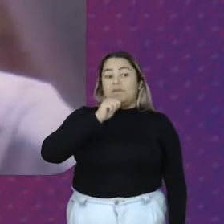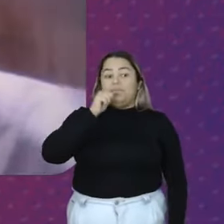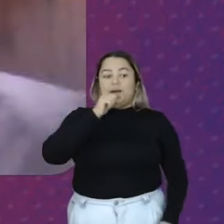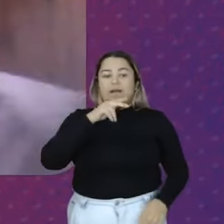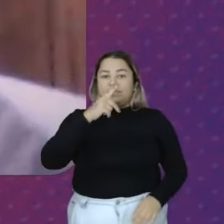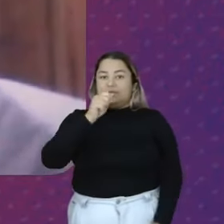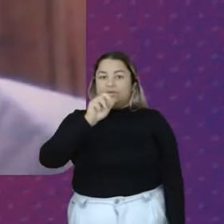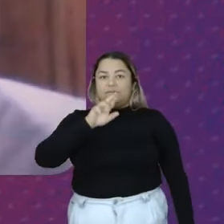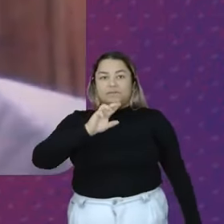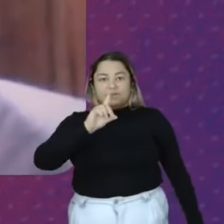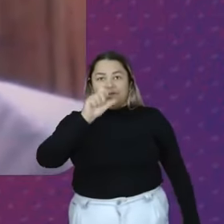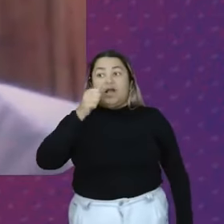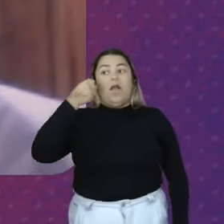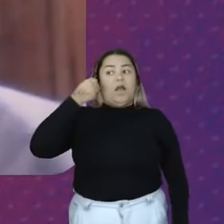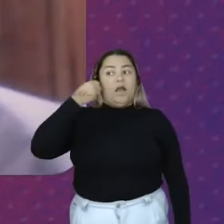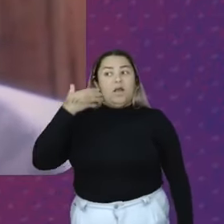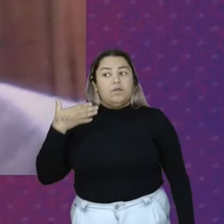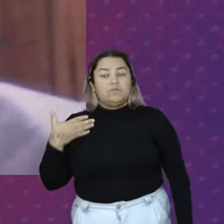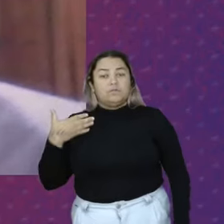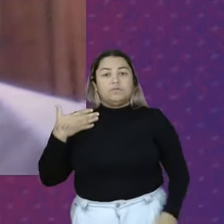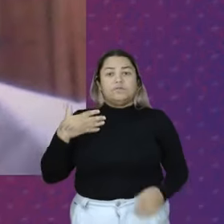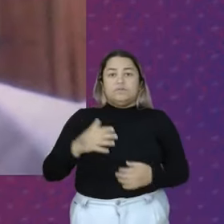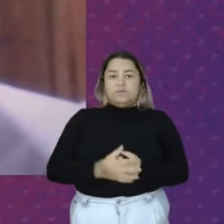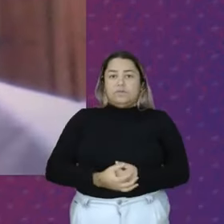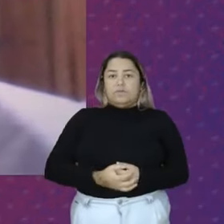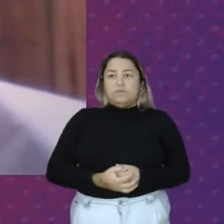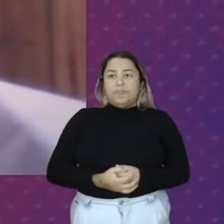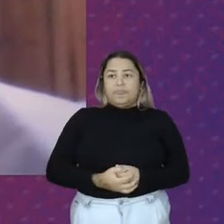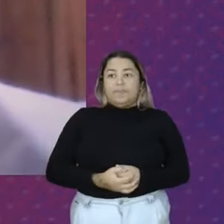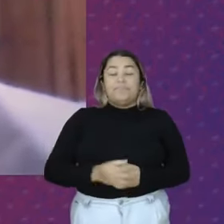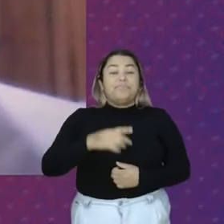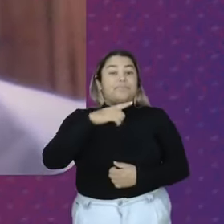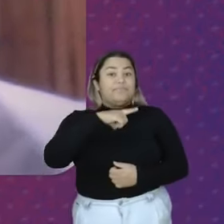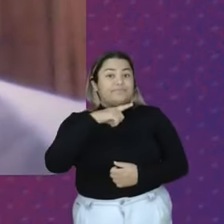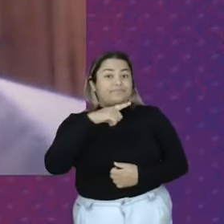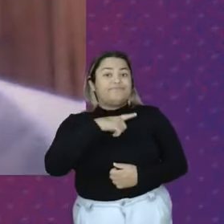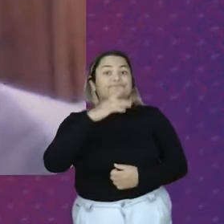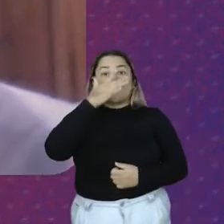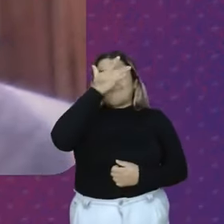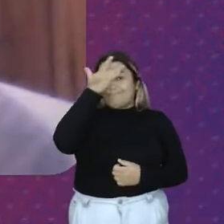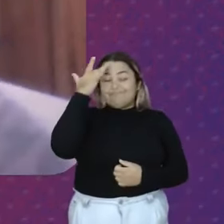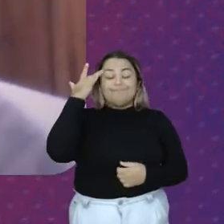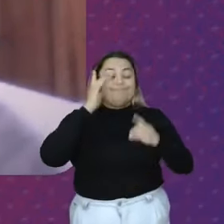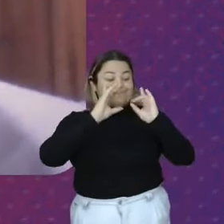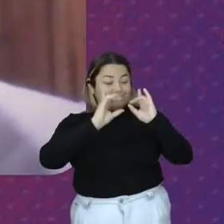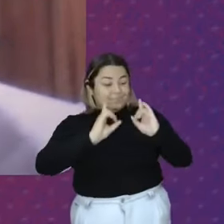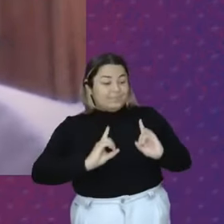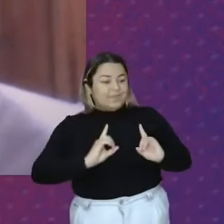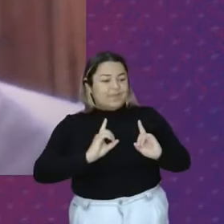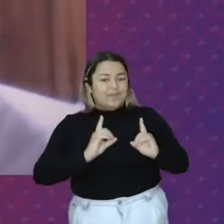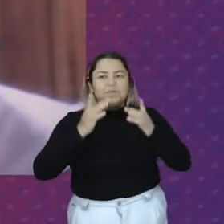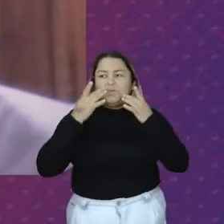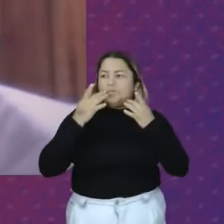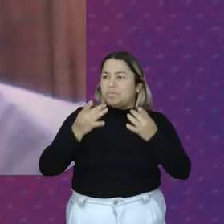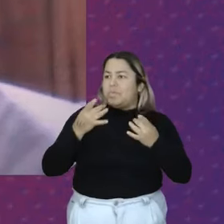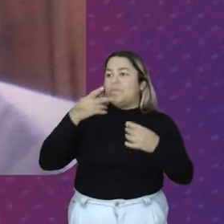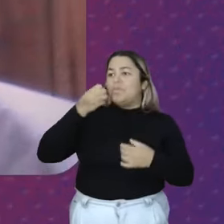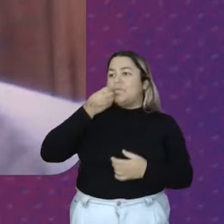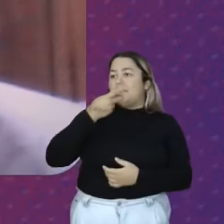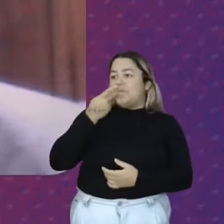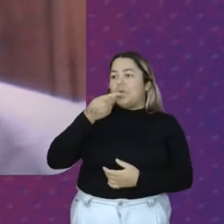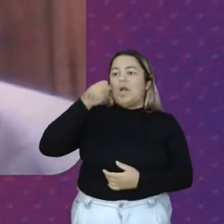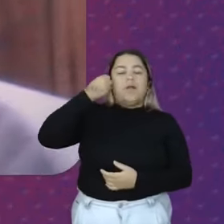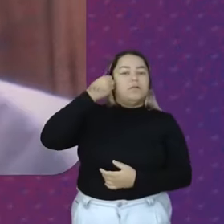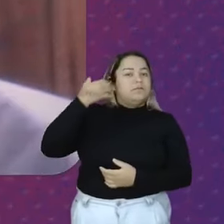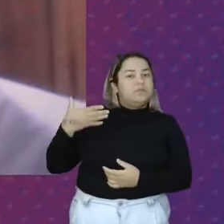eu estou fazendo a minha autodescrição a a quando você tem pessoas com deficiência É sempre bom você se apresentar fazendo uma autodescrição porque as